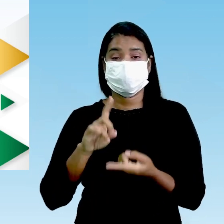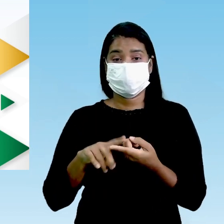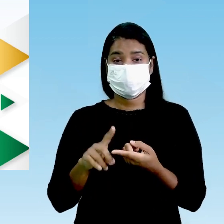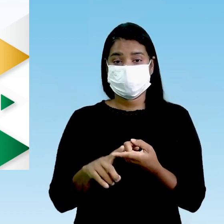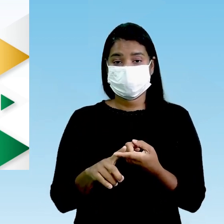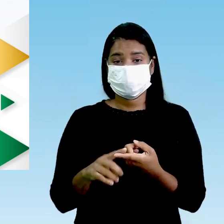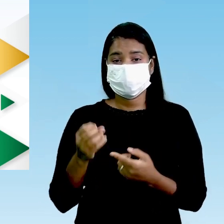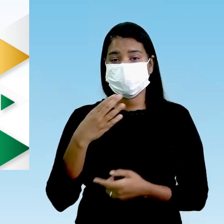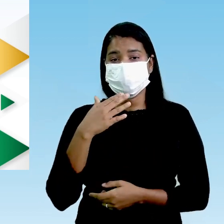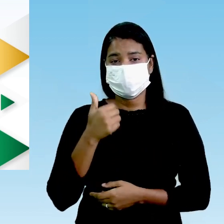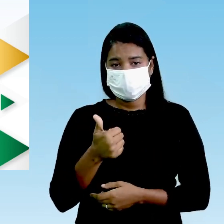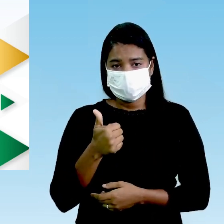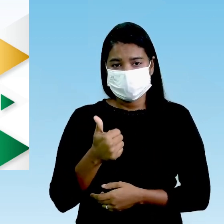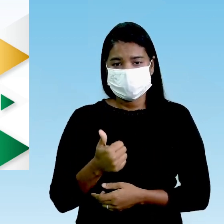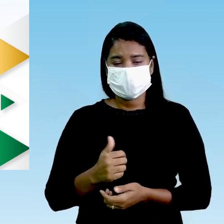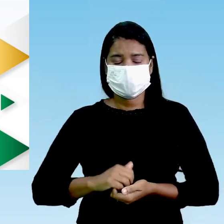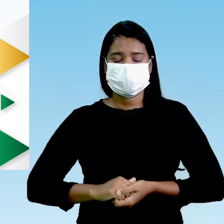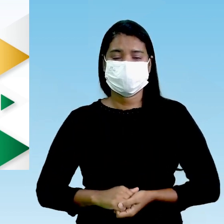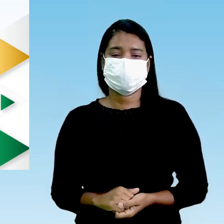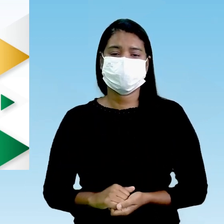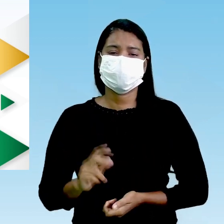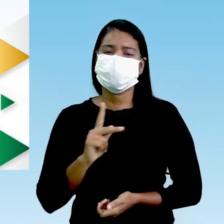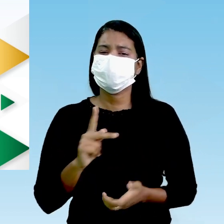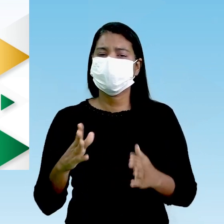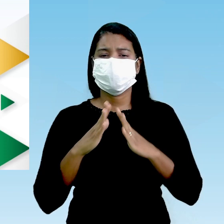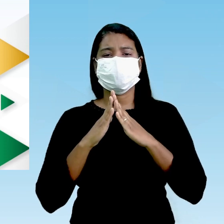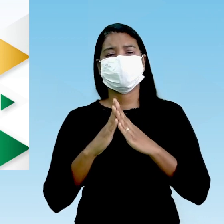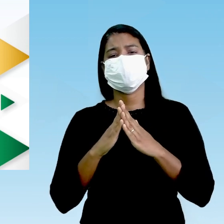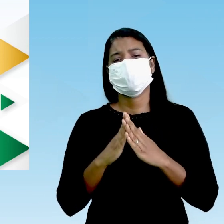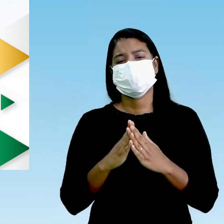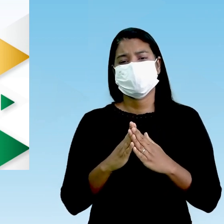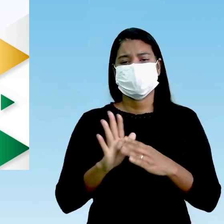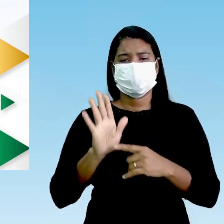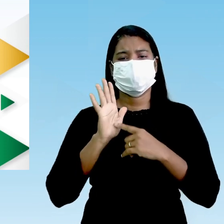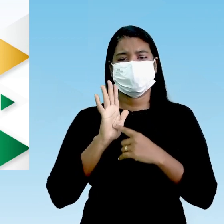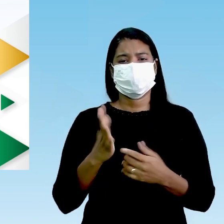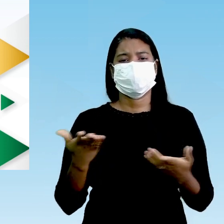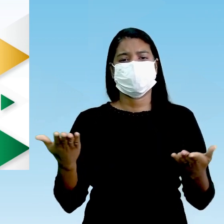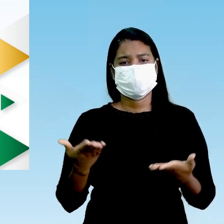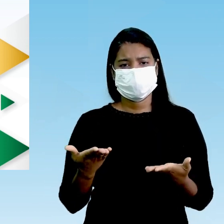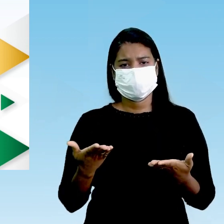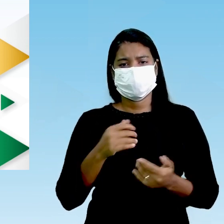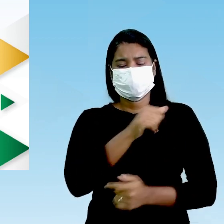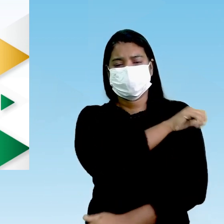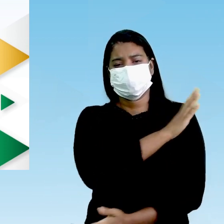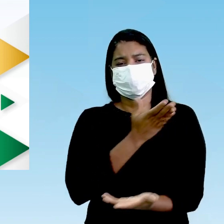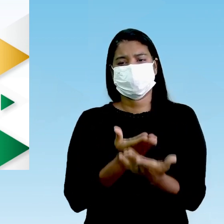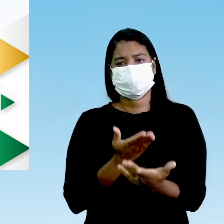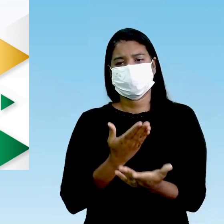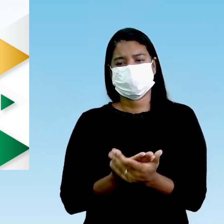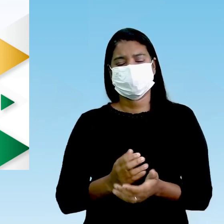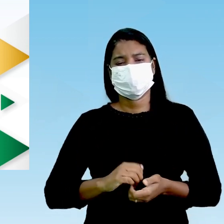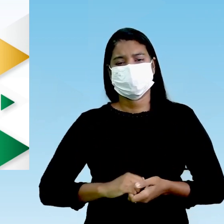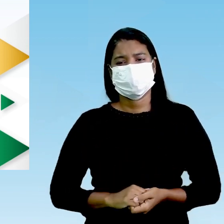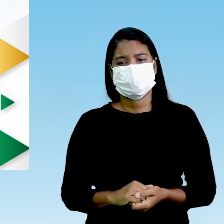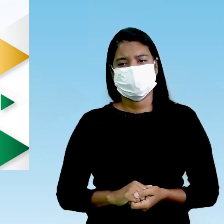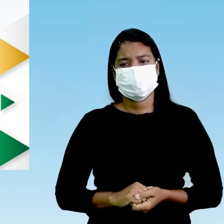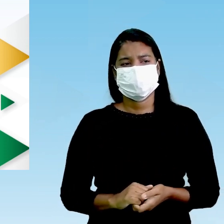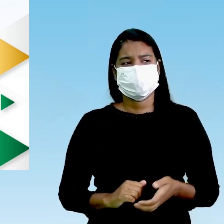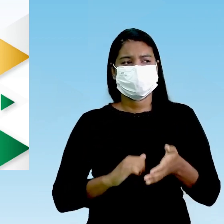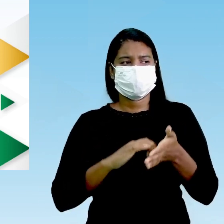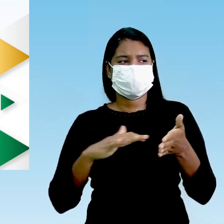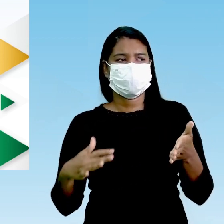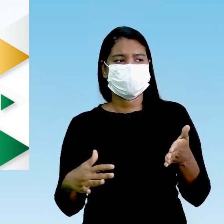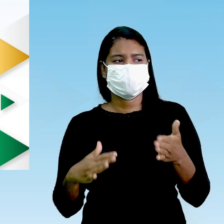bem divertida? O WordWall. Professor, por favor, apresenta o WordWall para os nossos alunos, bota como tarefinha de casa, ou